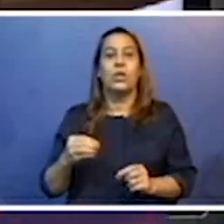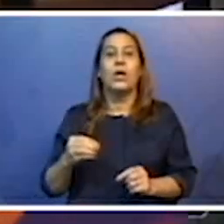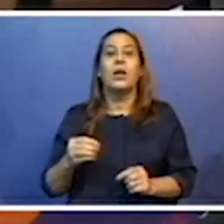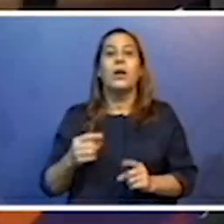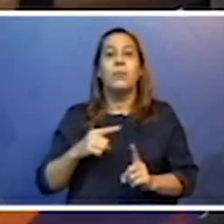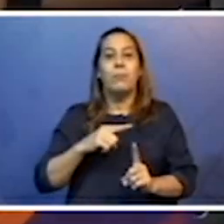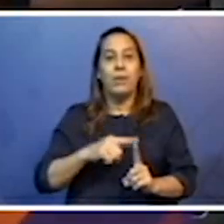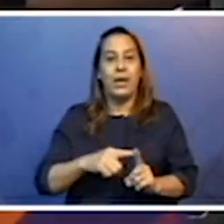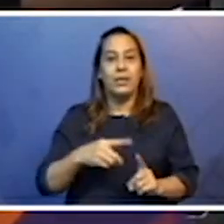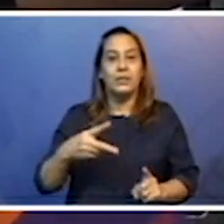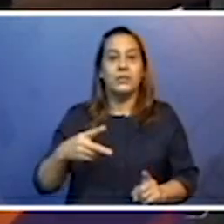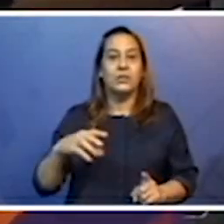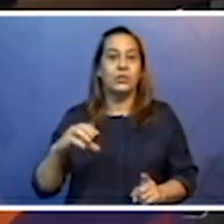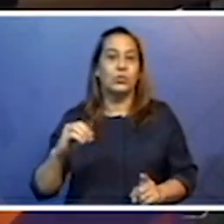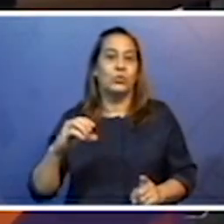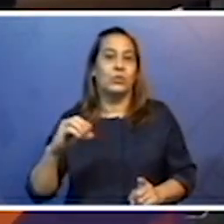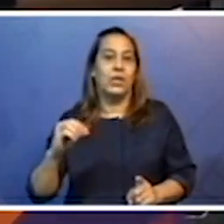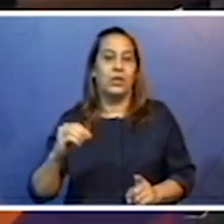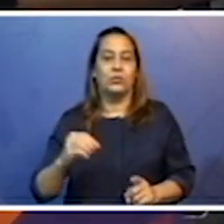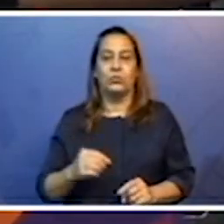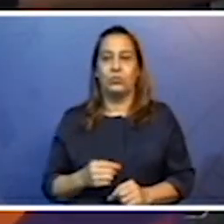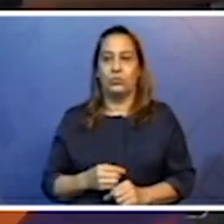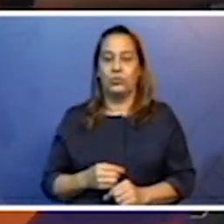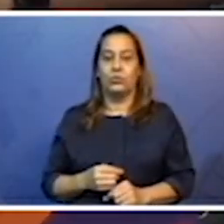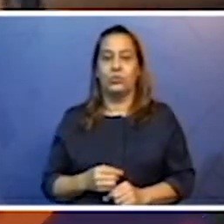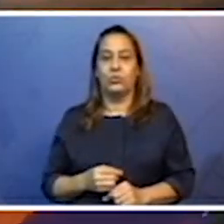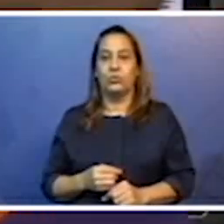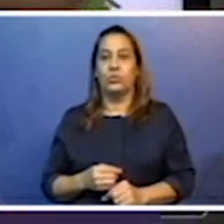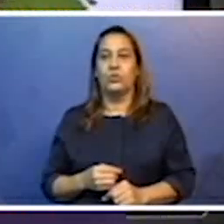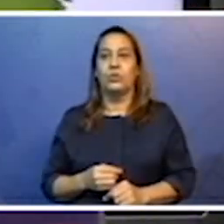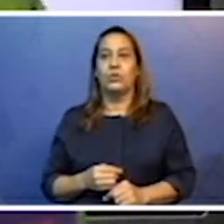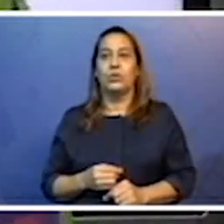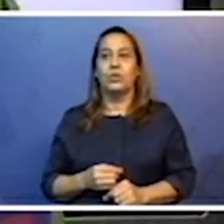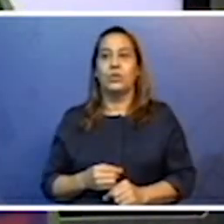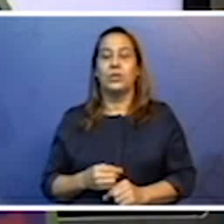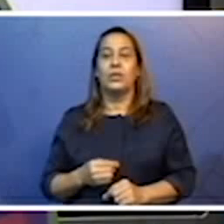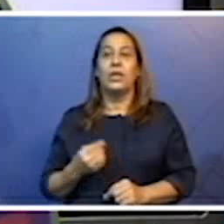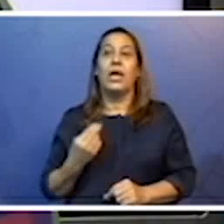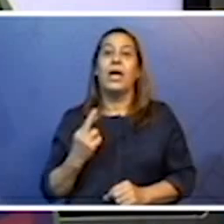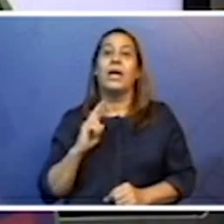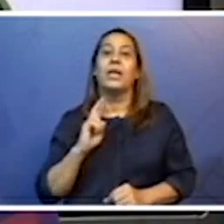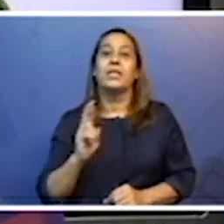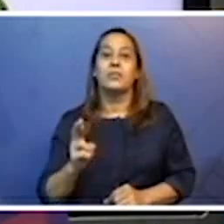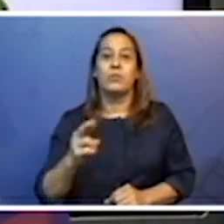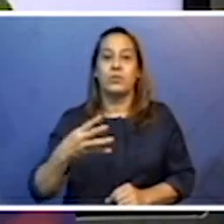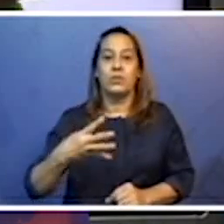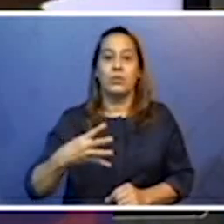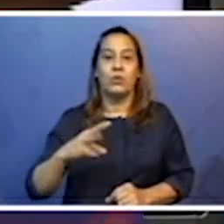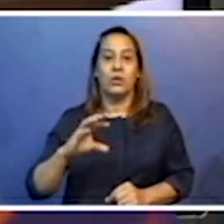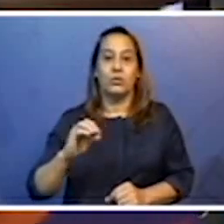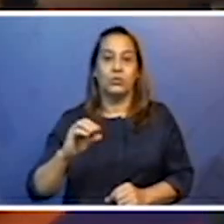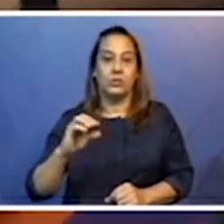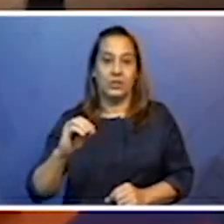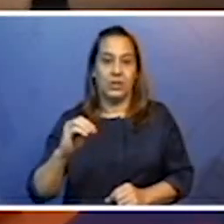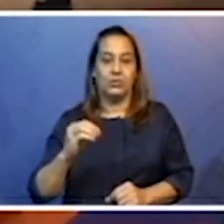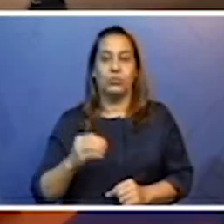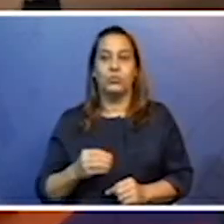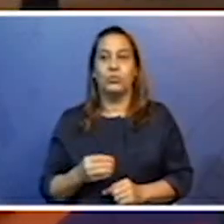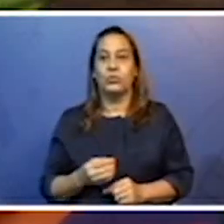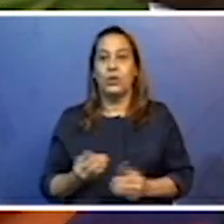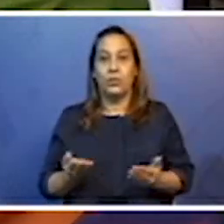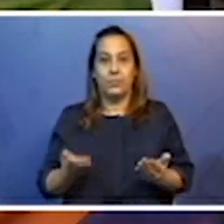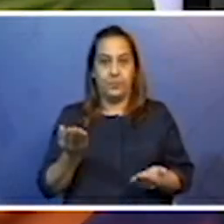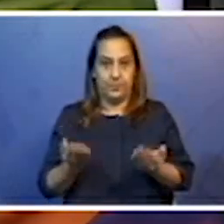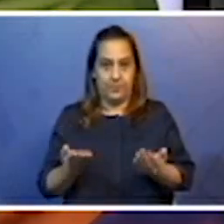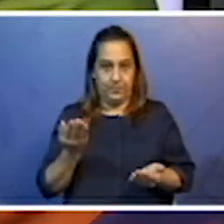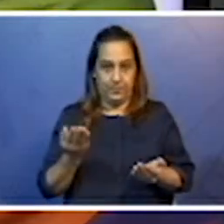mais 200. Ah, teve gente que já respondeu. 200 mais 200 é 400.